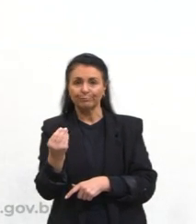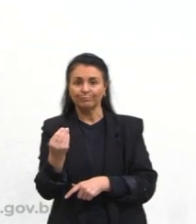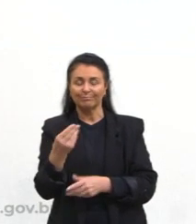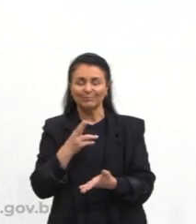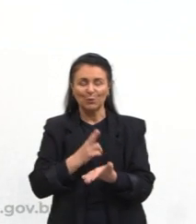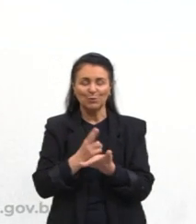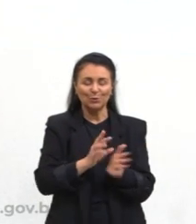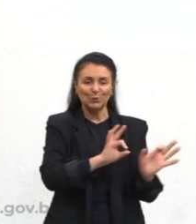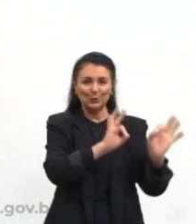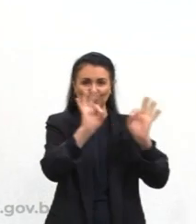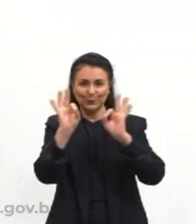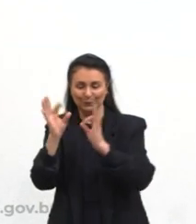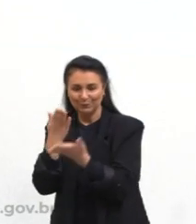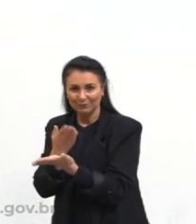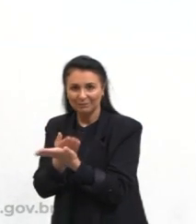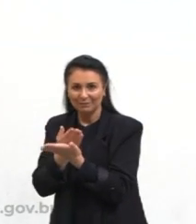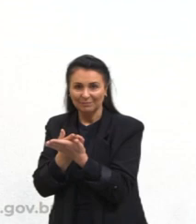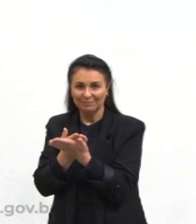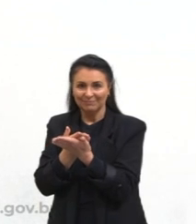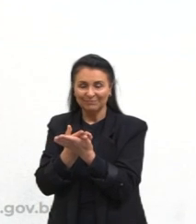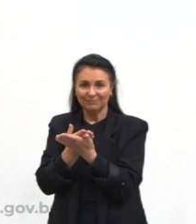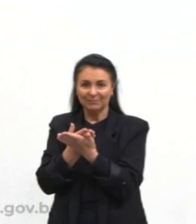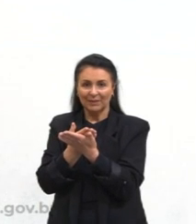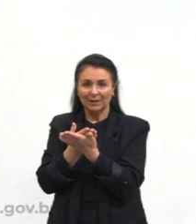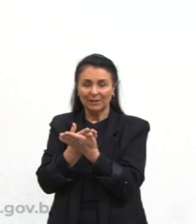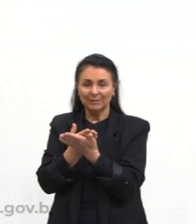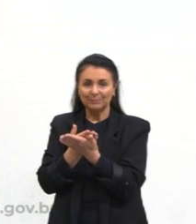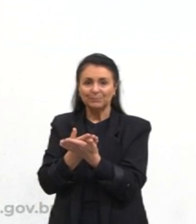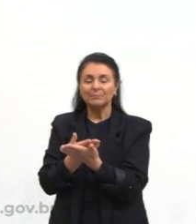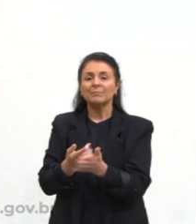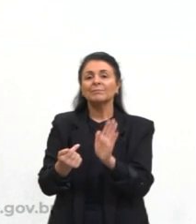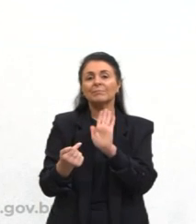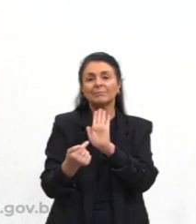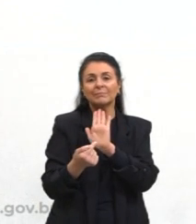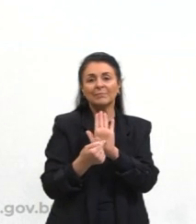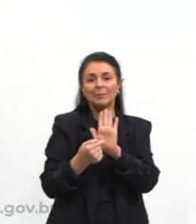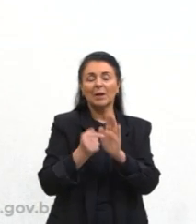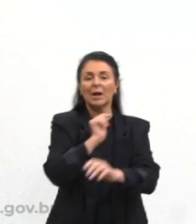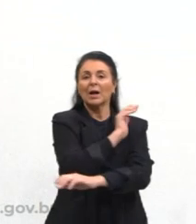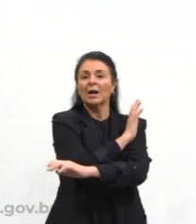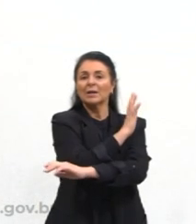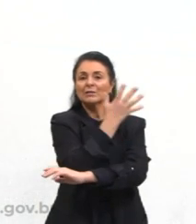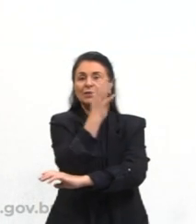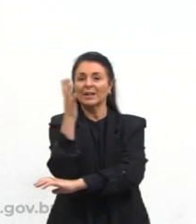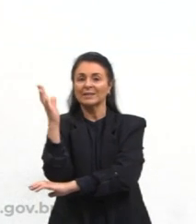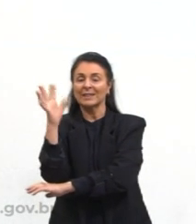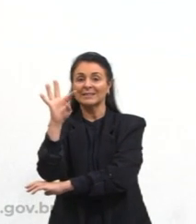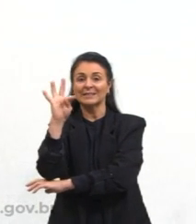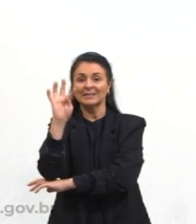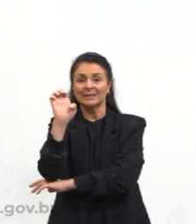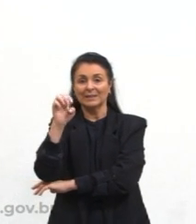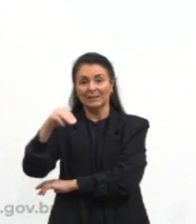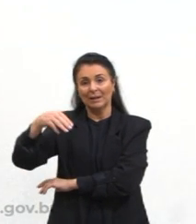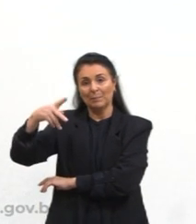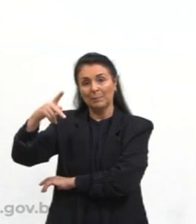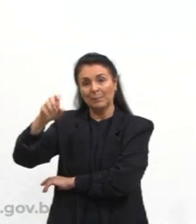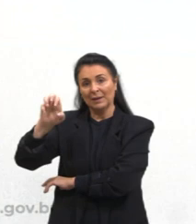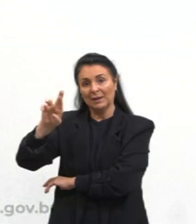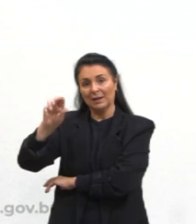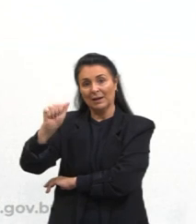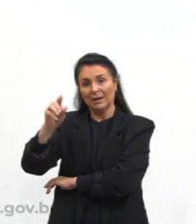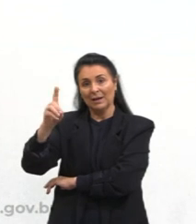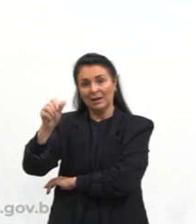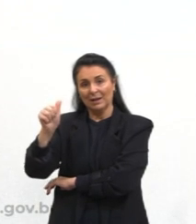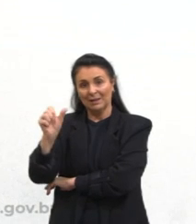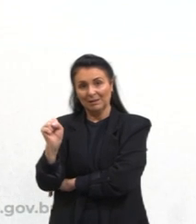vamo dar mais uma apertar aqui dá mais uma continuidade aí nós vamos ter as florestas temperadas gurizada certo